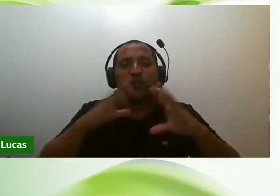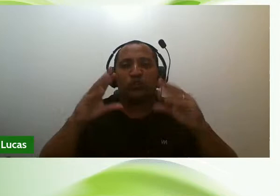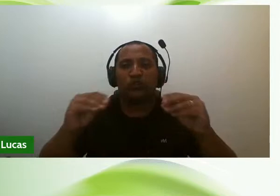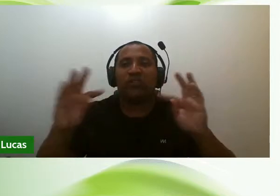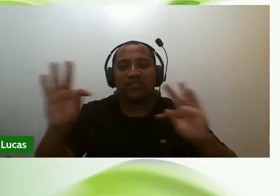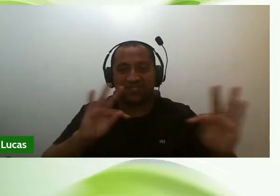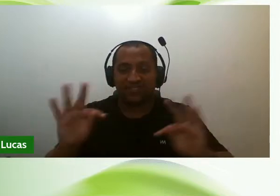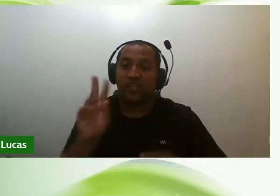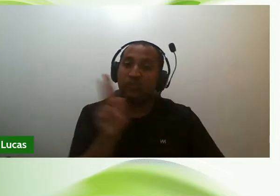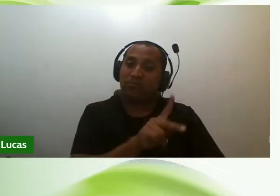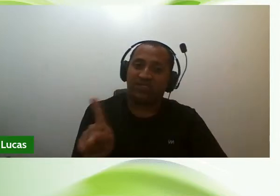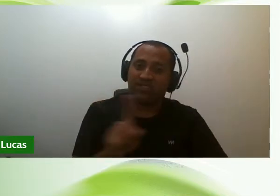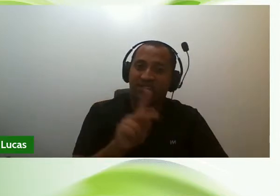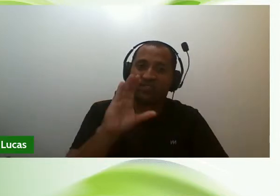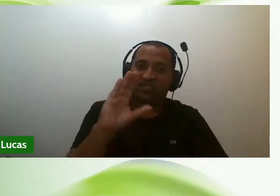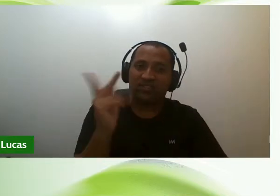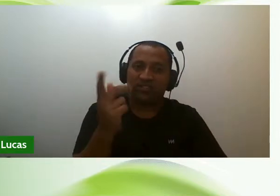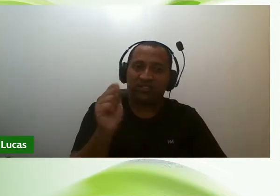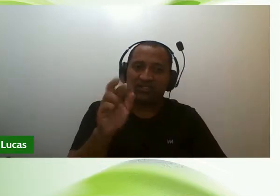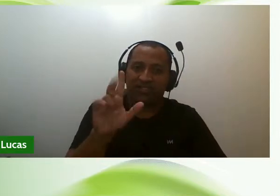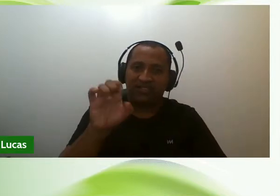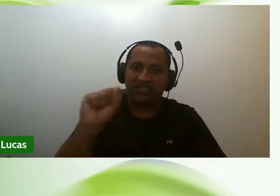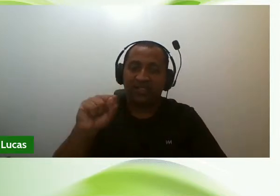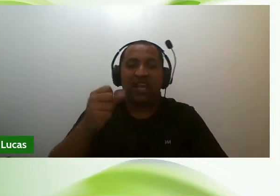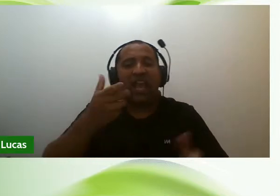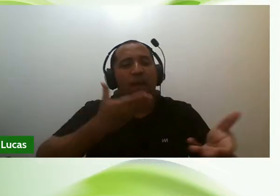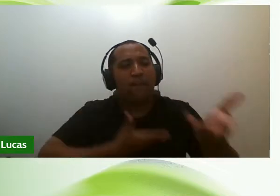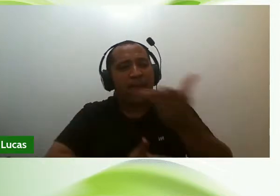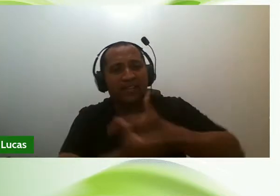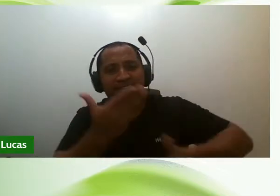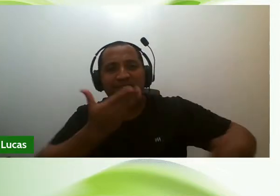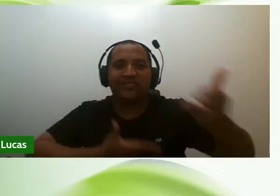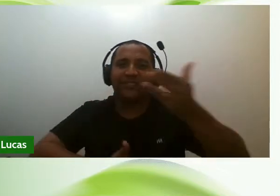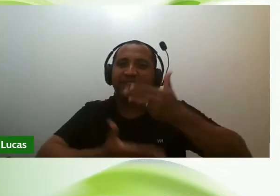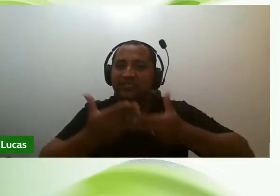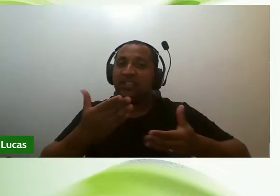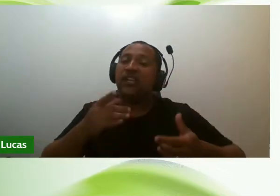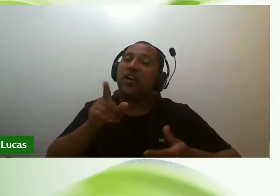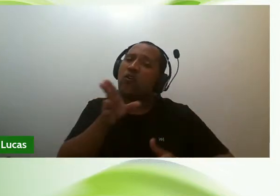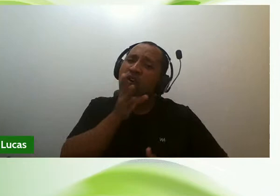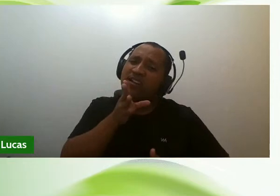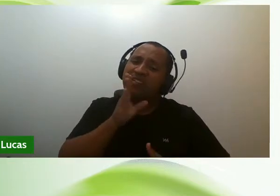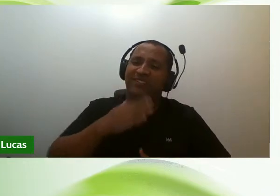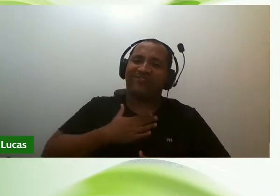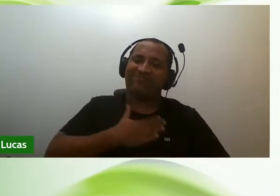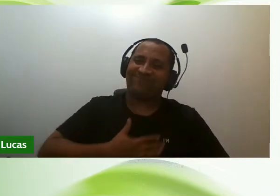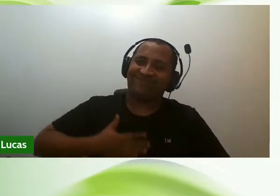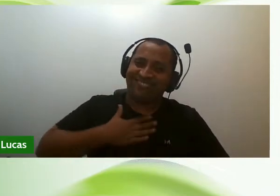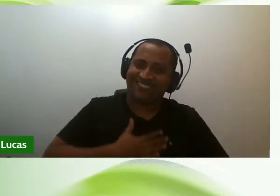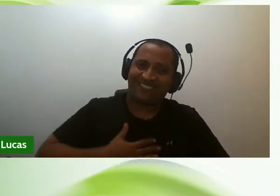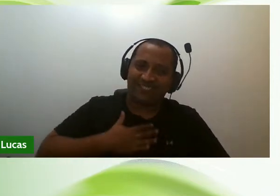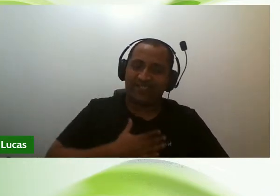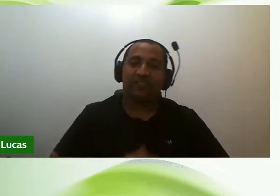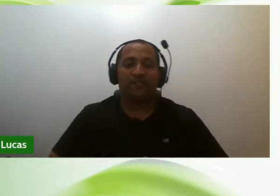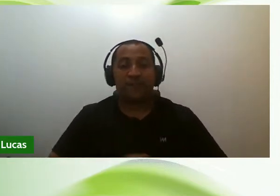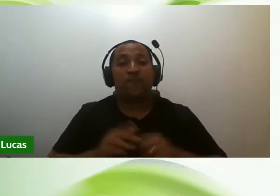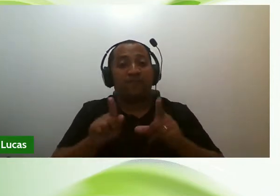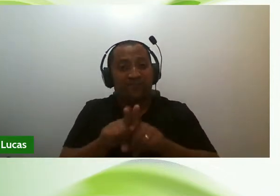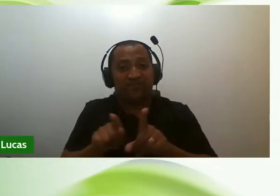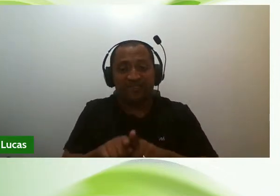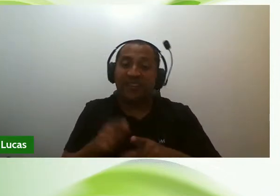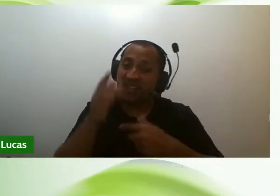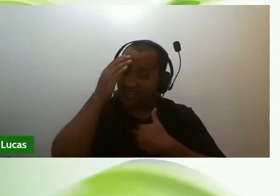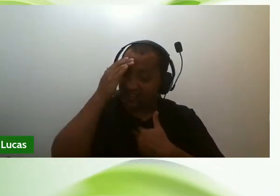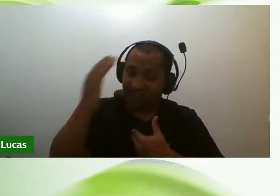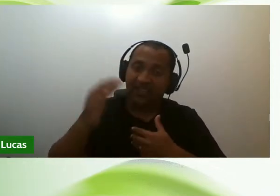professor Charles também, que vai estar nessa mediação. É também um prazer muito grande conhecê-lo e tê-lo aqui. Agradecer também, como